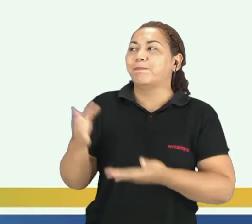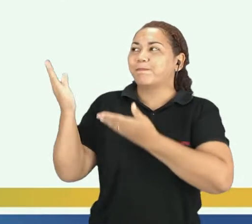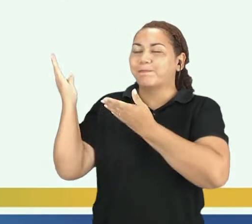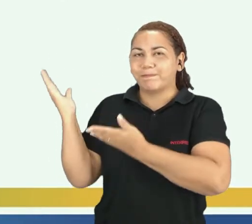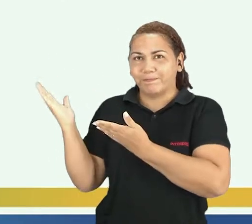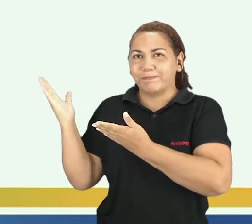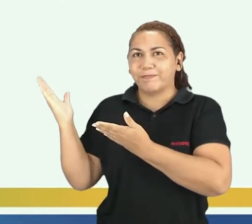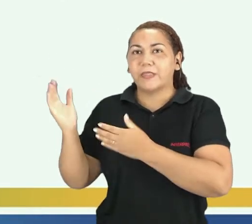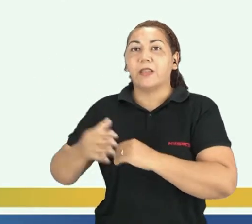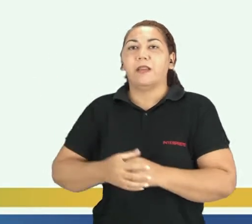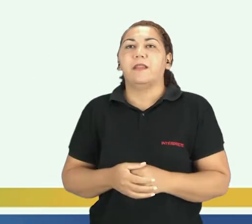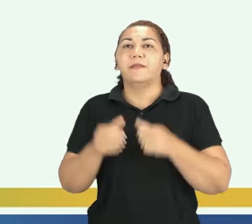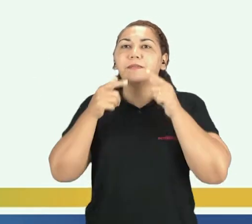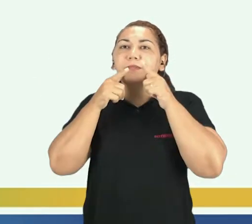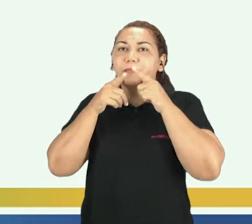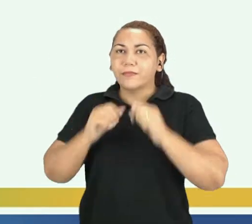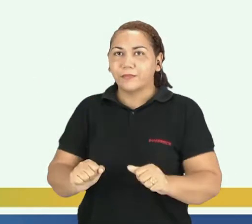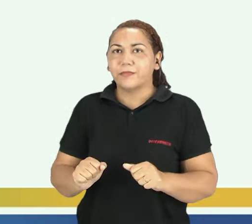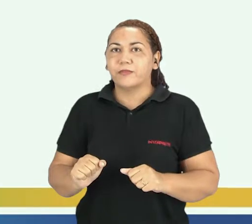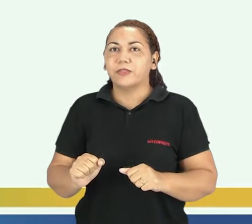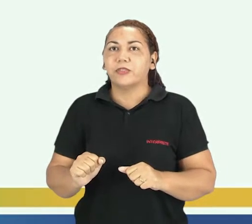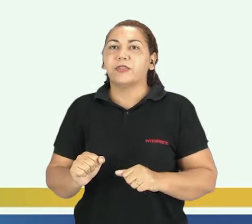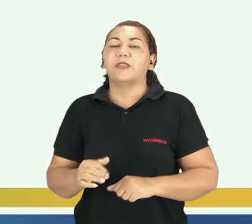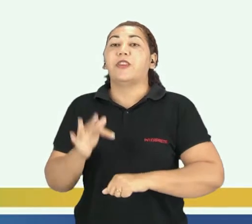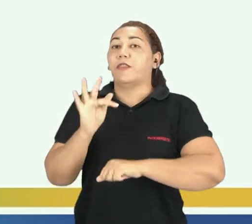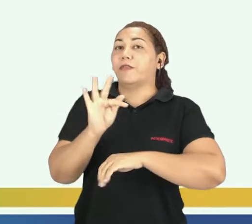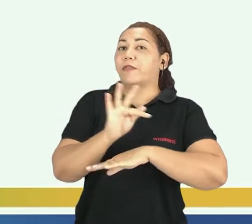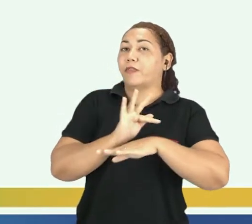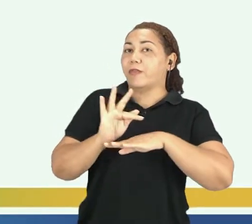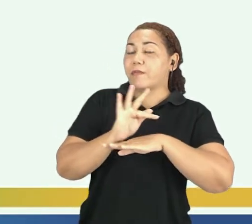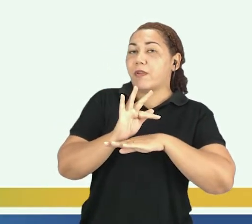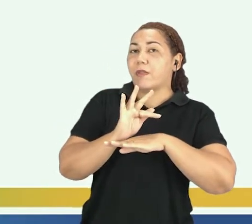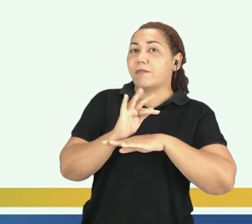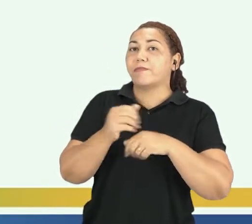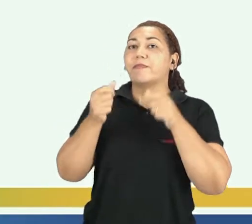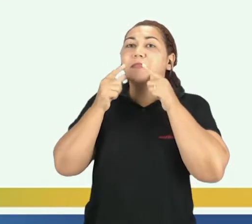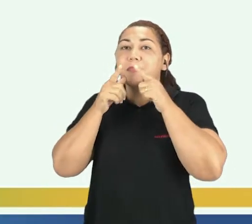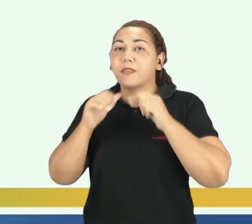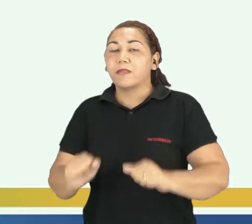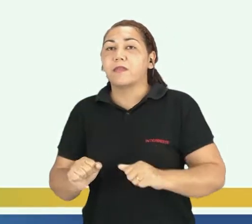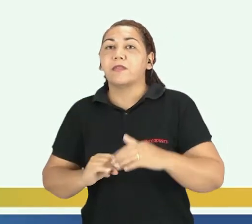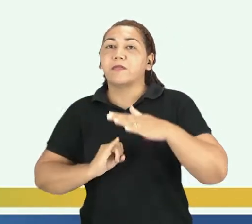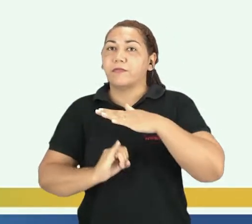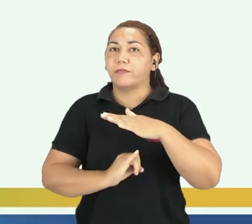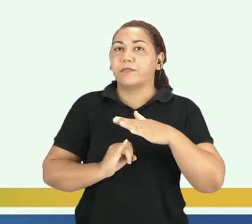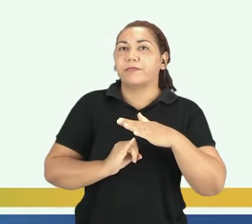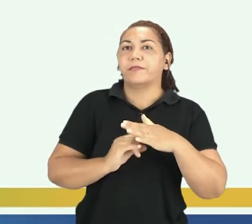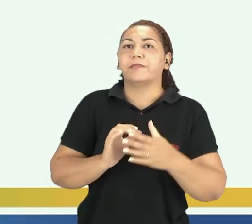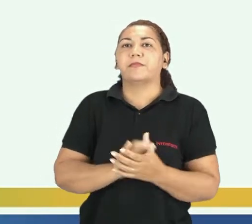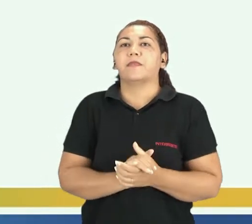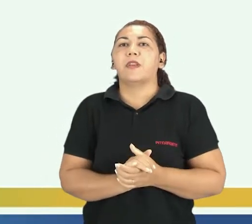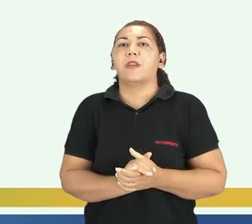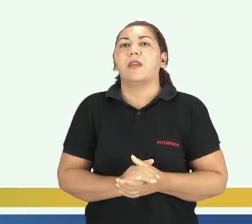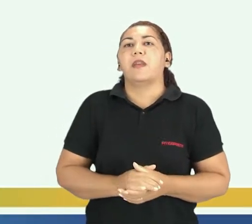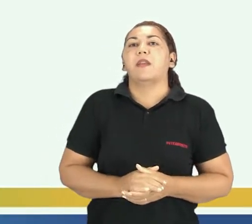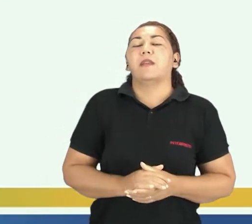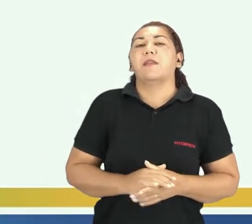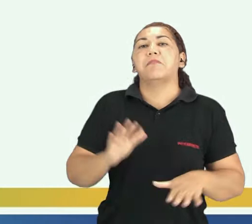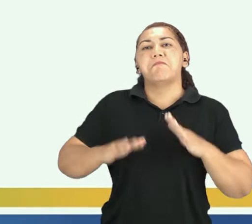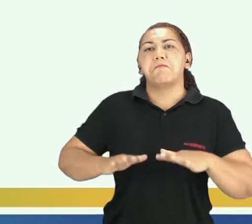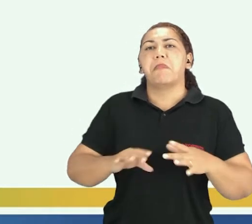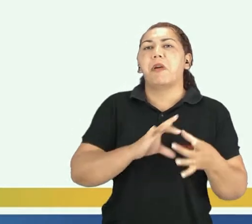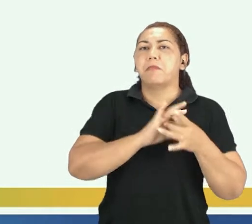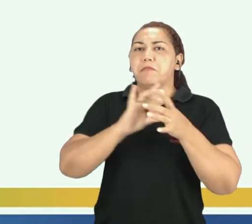Linguagem formal e informal. No entanto, de acordo com o texto no qual estamos inseridos, devemos seguir as regras e